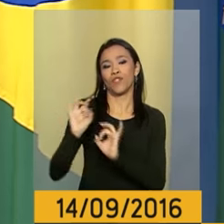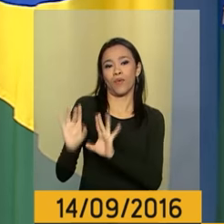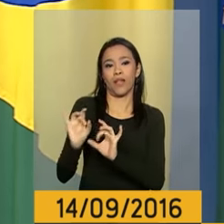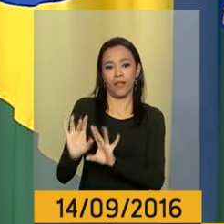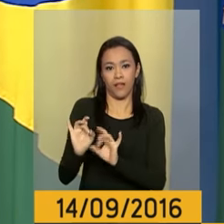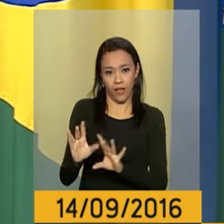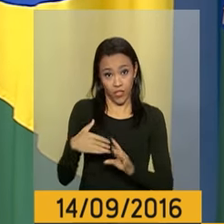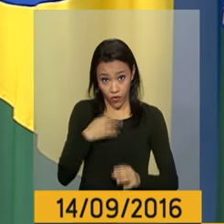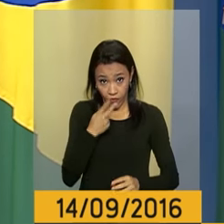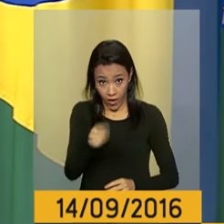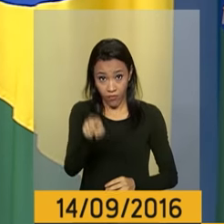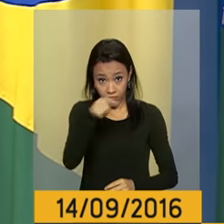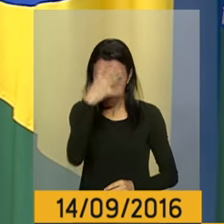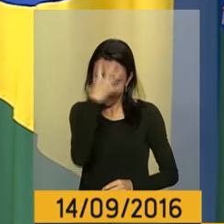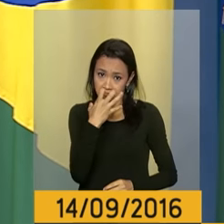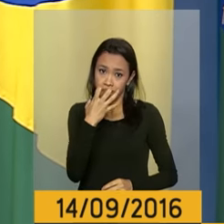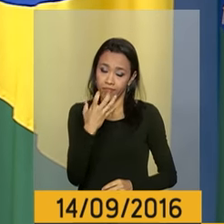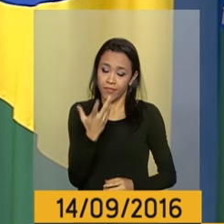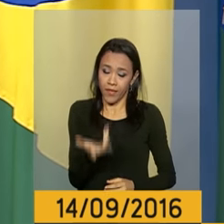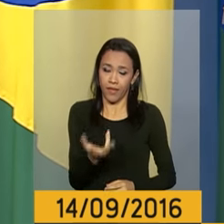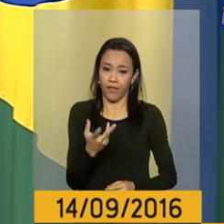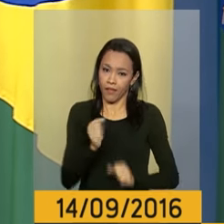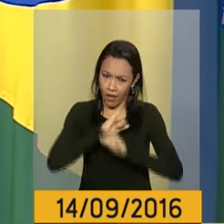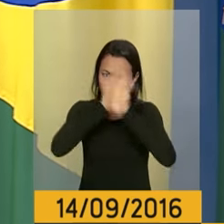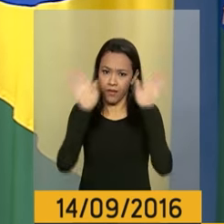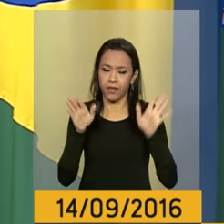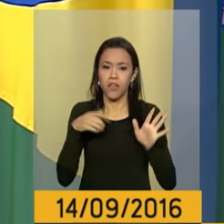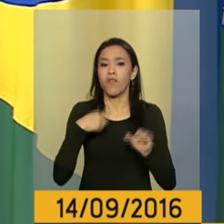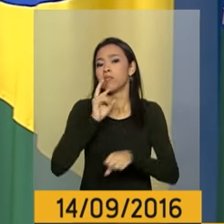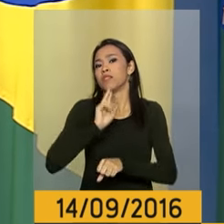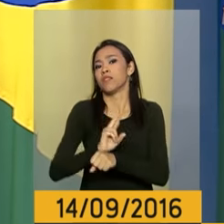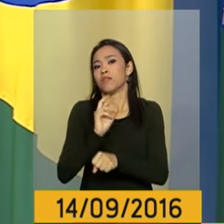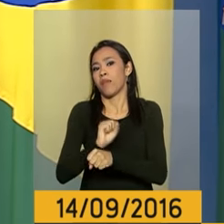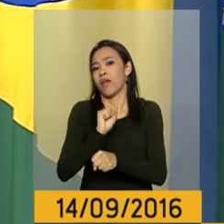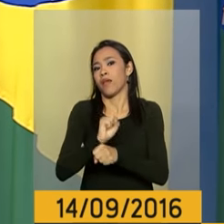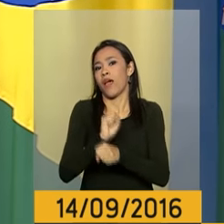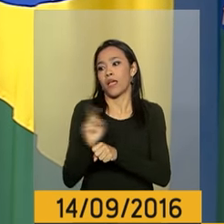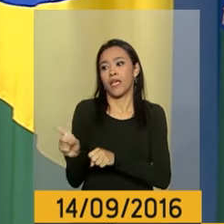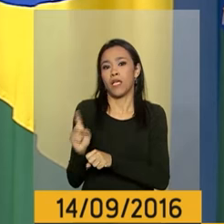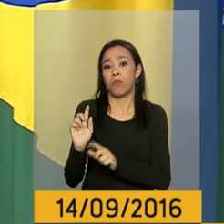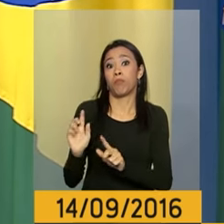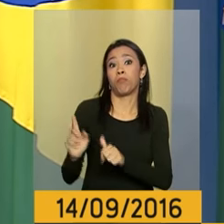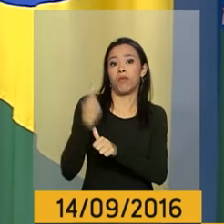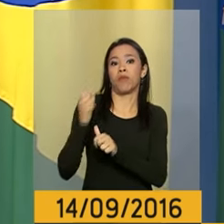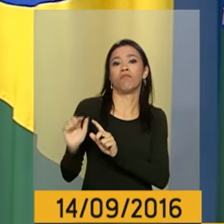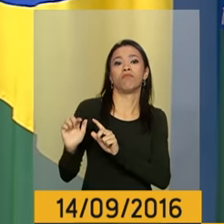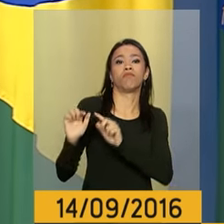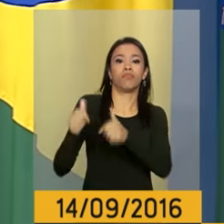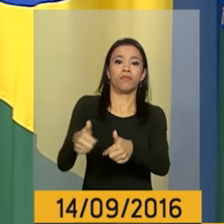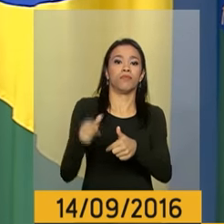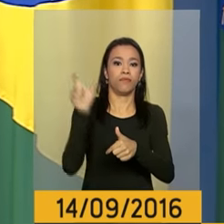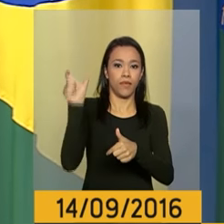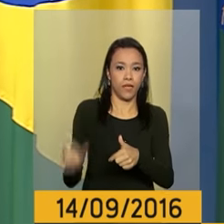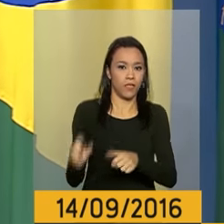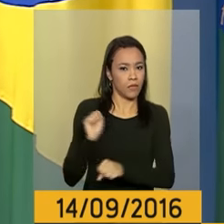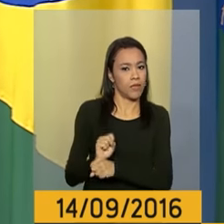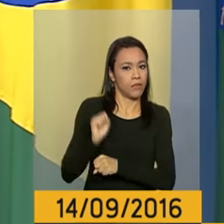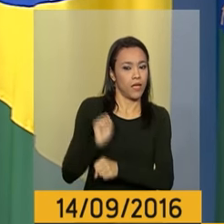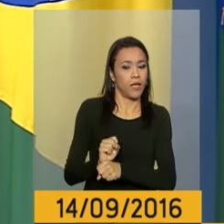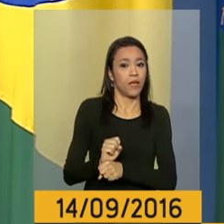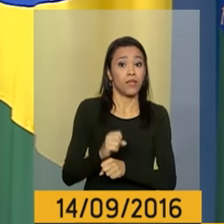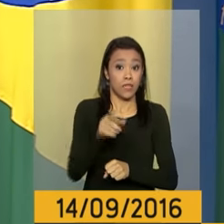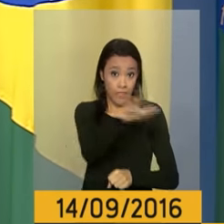qualidade. Digo aos senhores com muita franqueza, não vamos esperar. O Ricardo deu o primeiro passo, né? Na